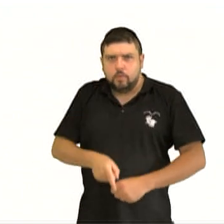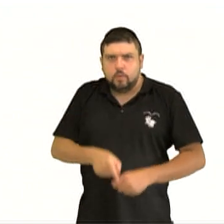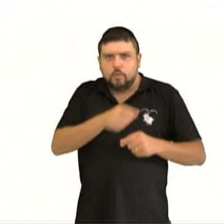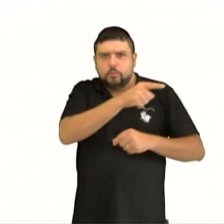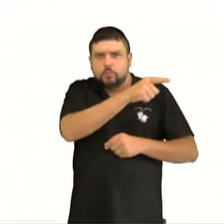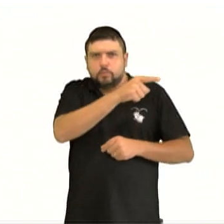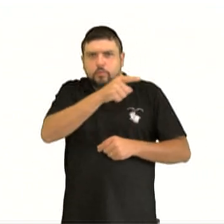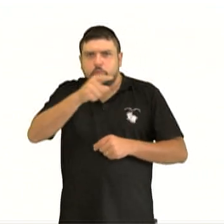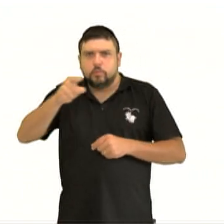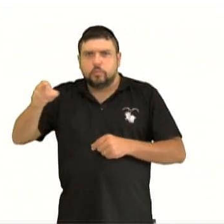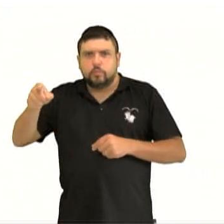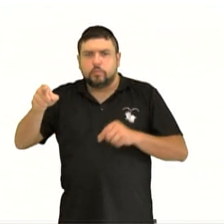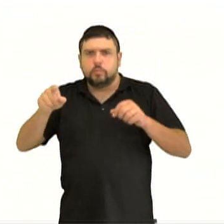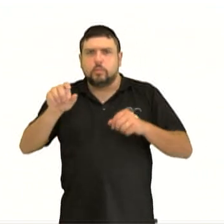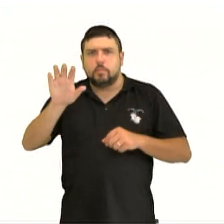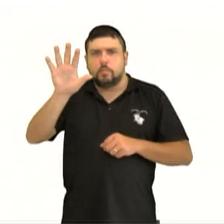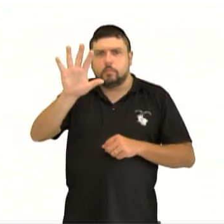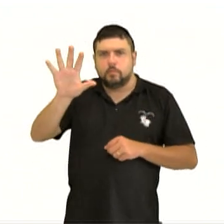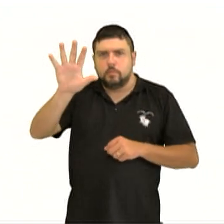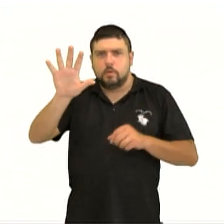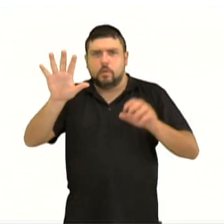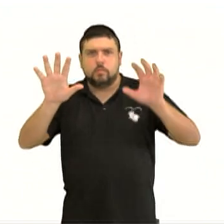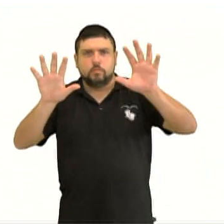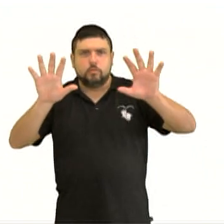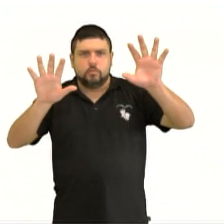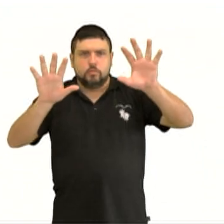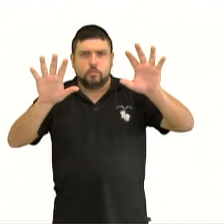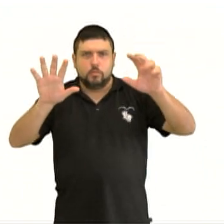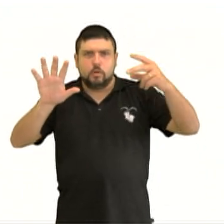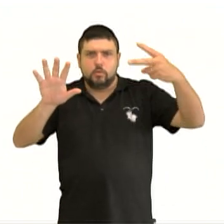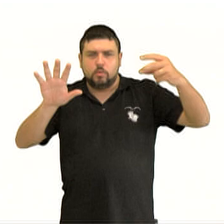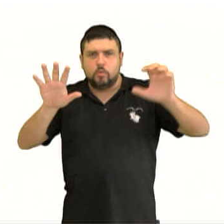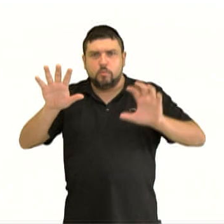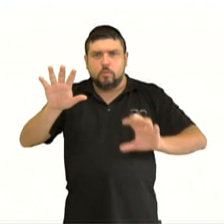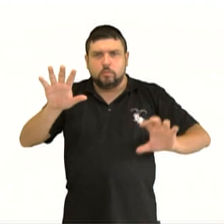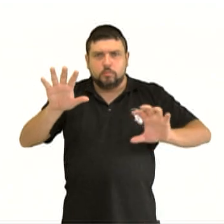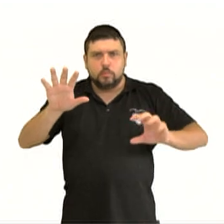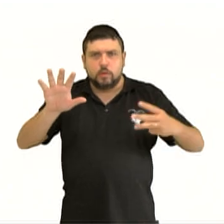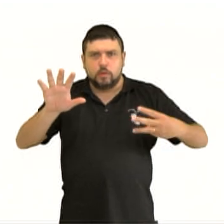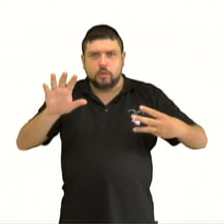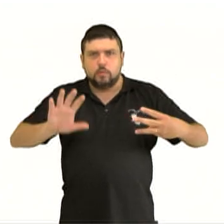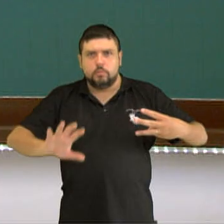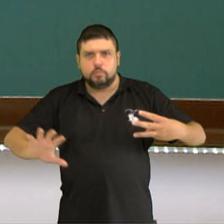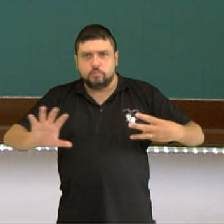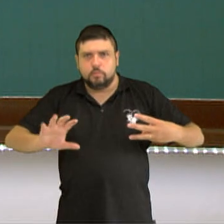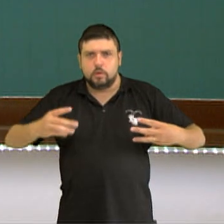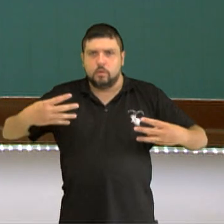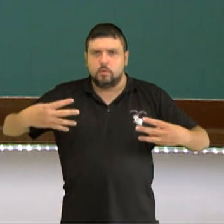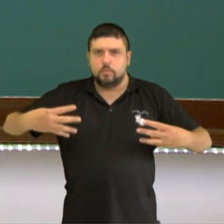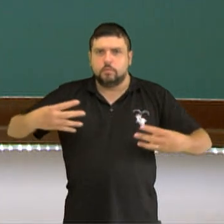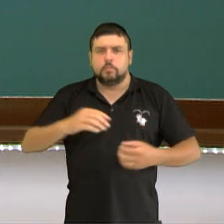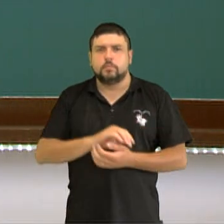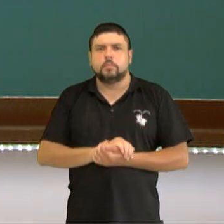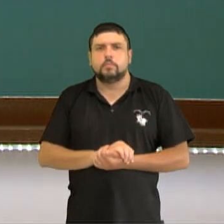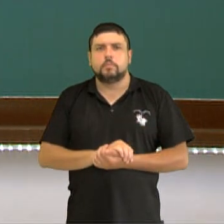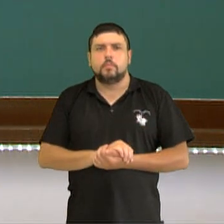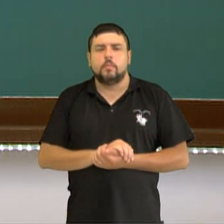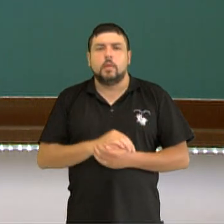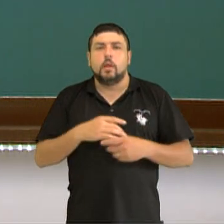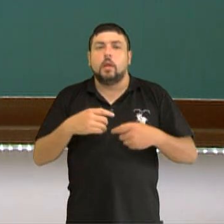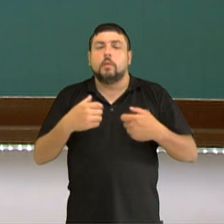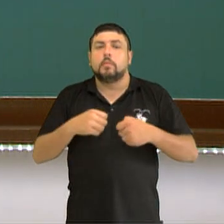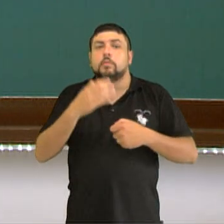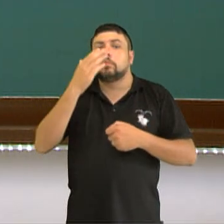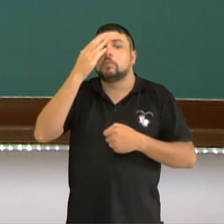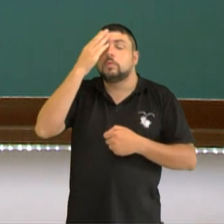tinha falado. No primeiro quadrante, segundo, terceiro e 4, eu tenho que considerar os sinais dos